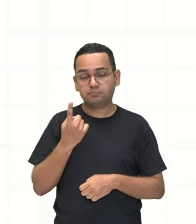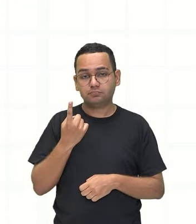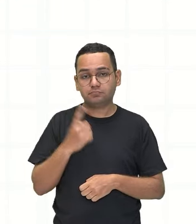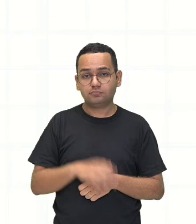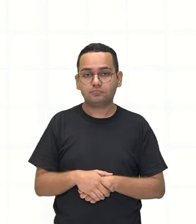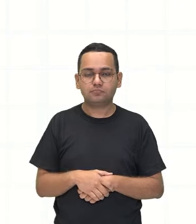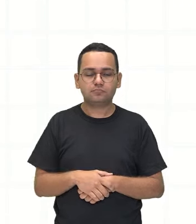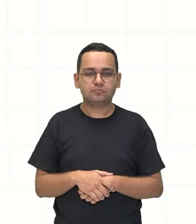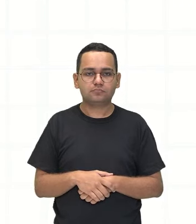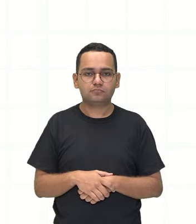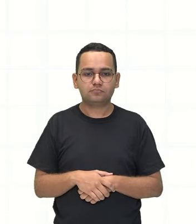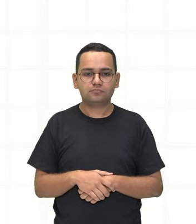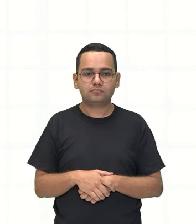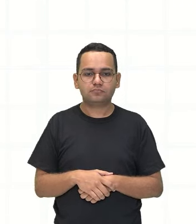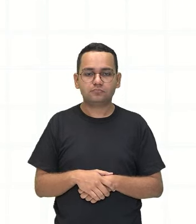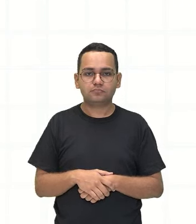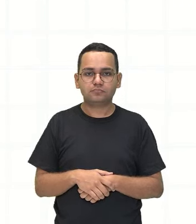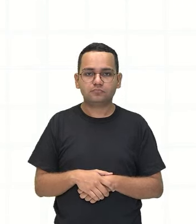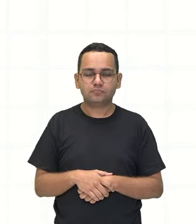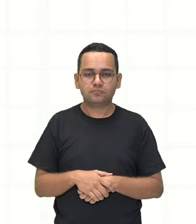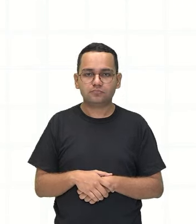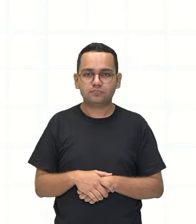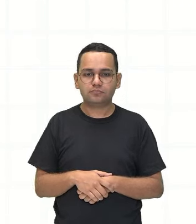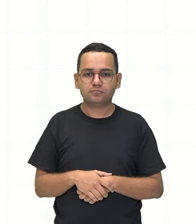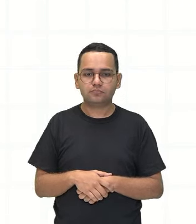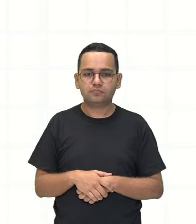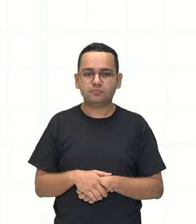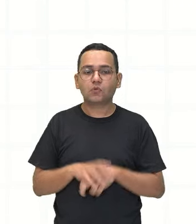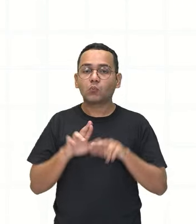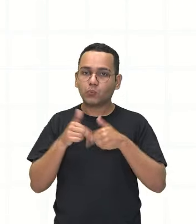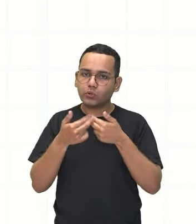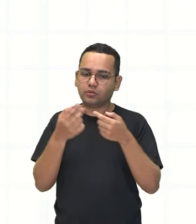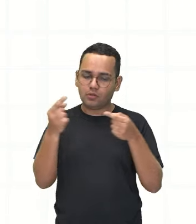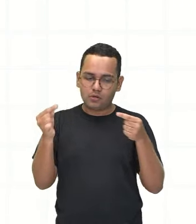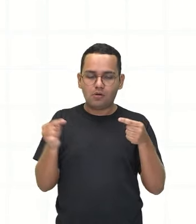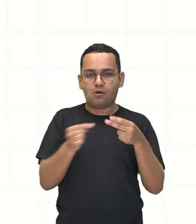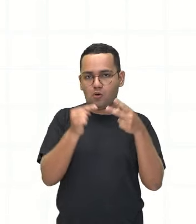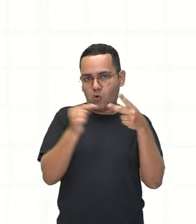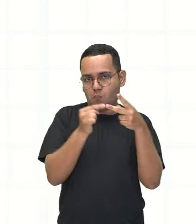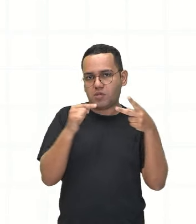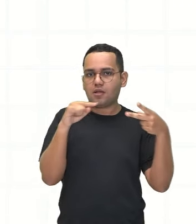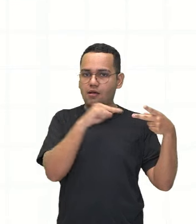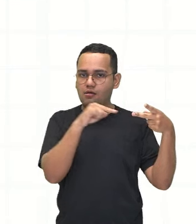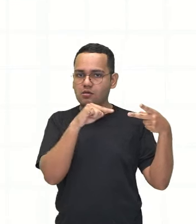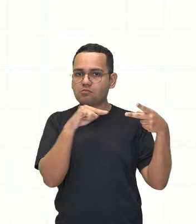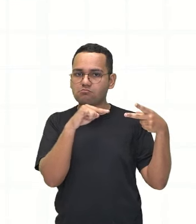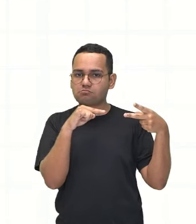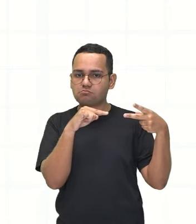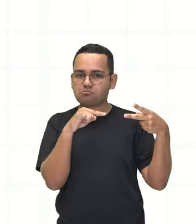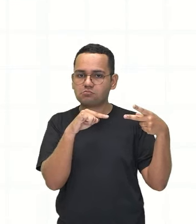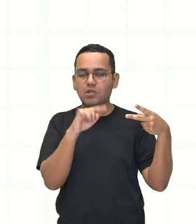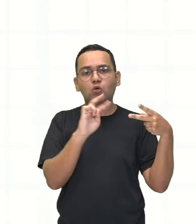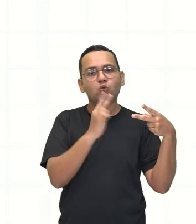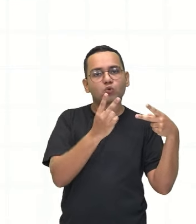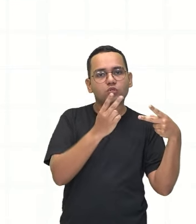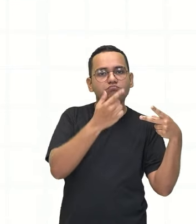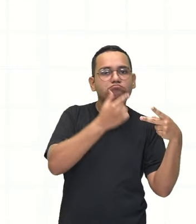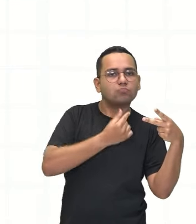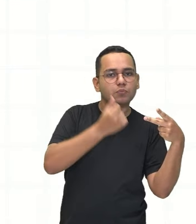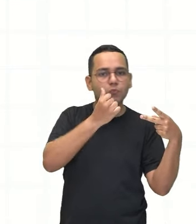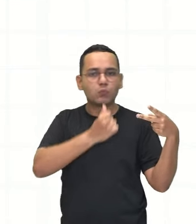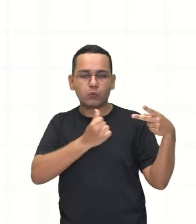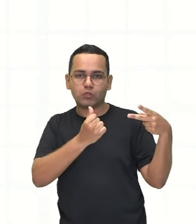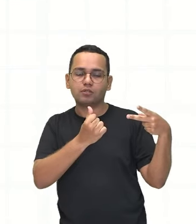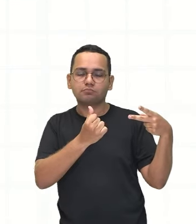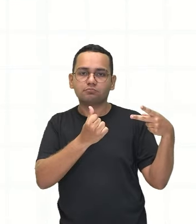a motorista. Então, ele é um substantivo comum de dois gêneros, porque ele aceita o